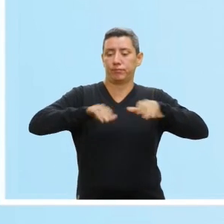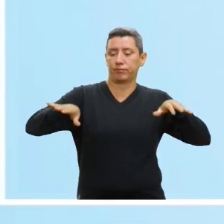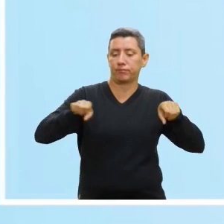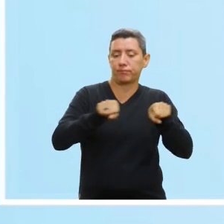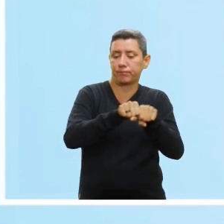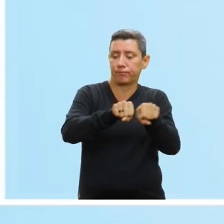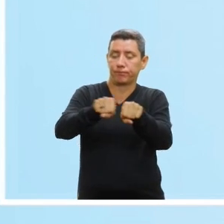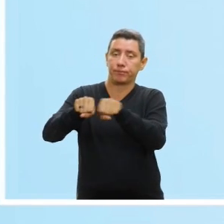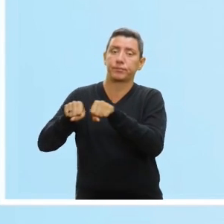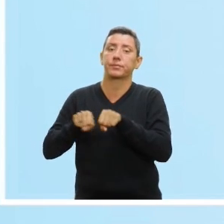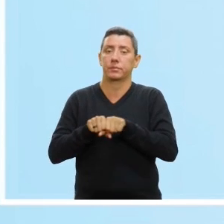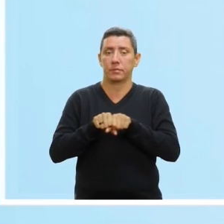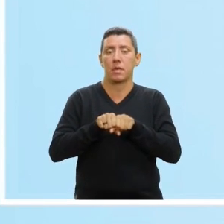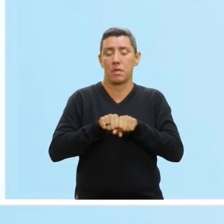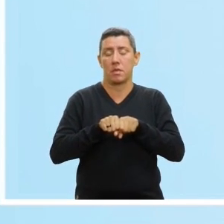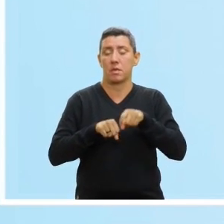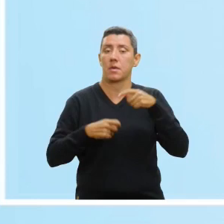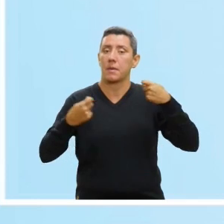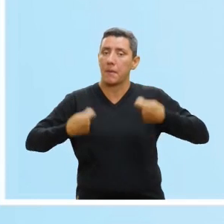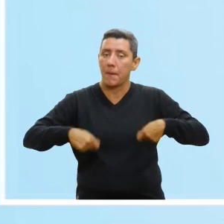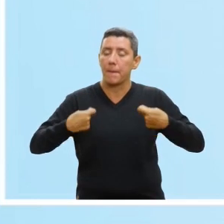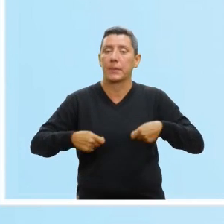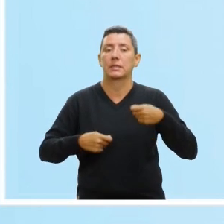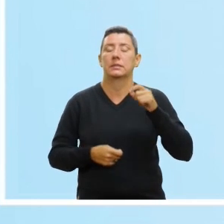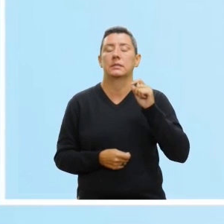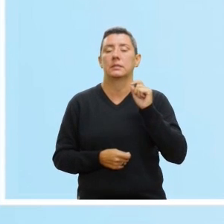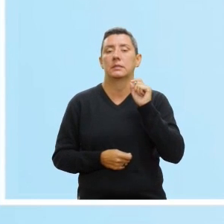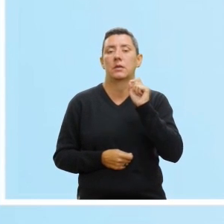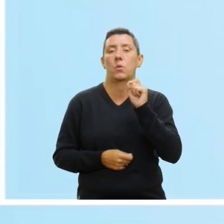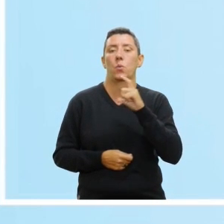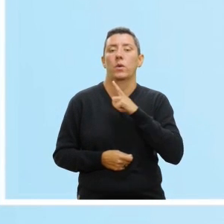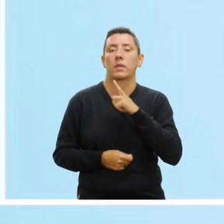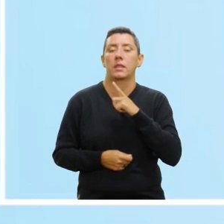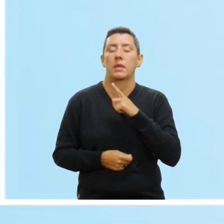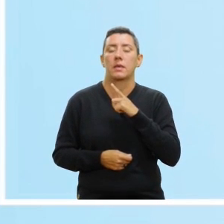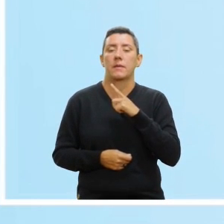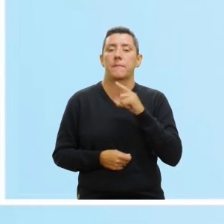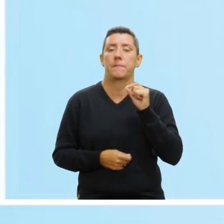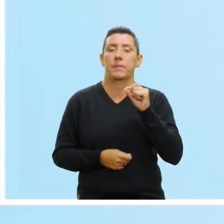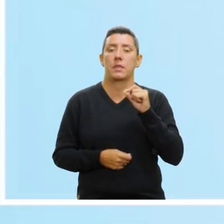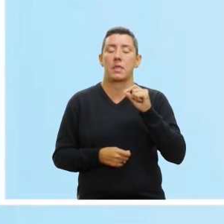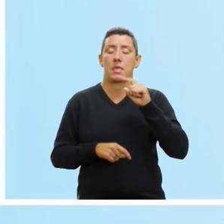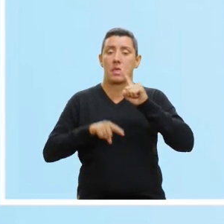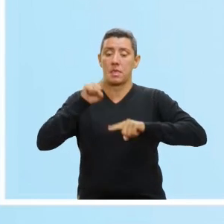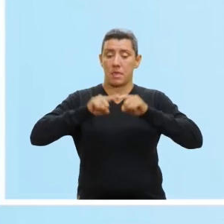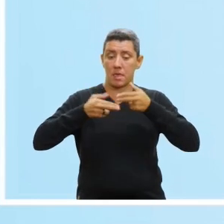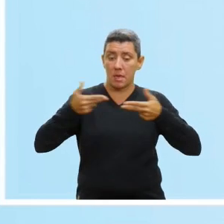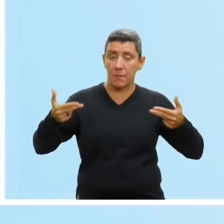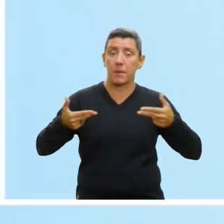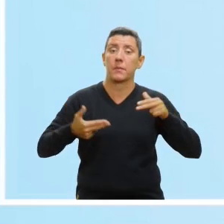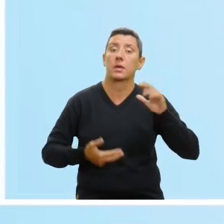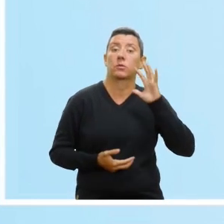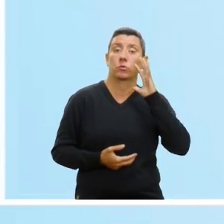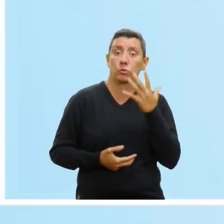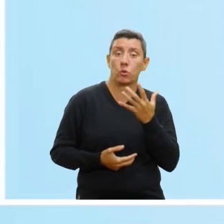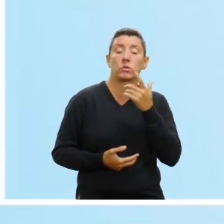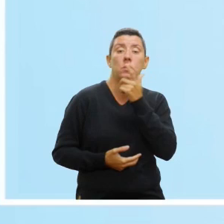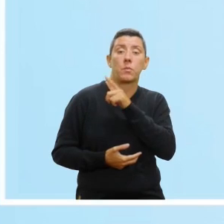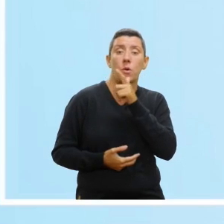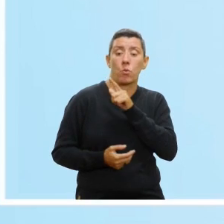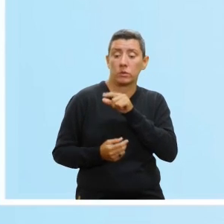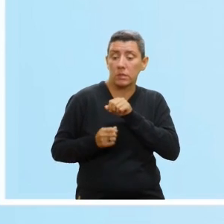essa nova geração de redes óticas, ela precisa ser uma geração de equipamentos e de soluções que você consiga